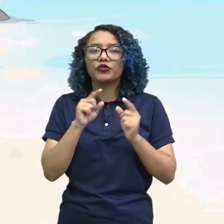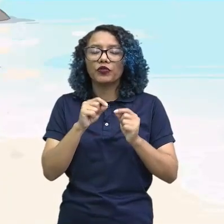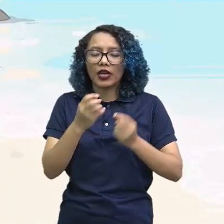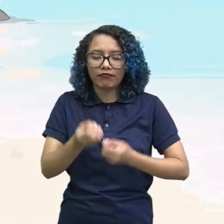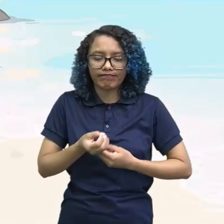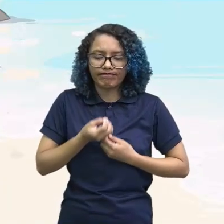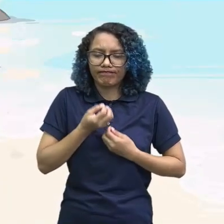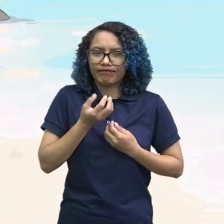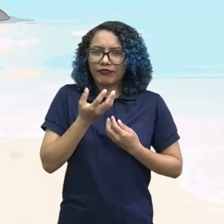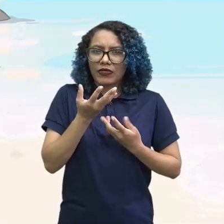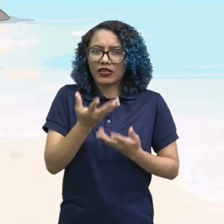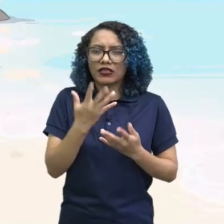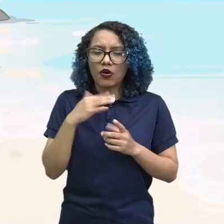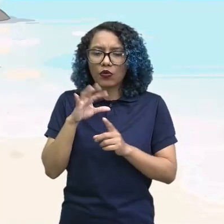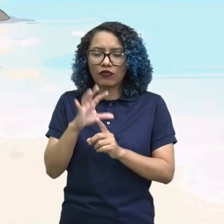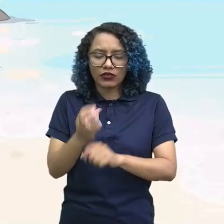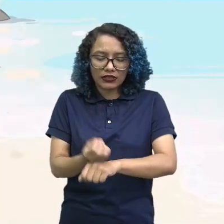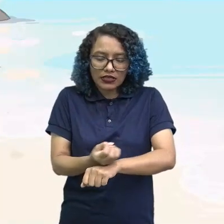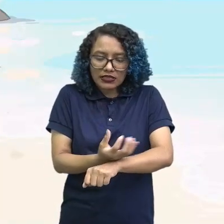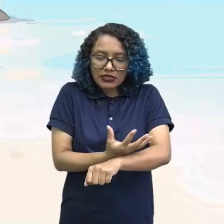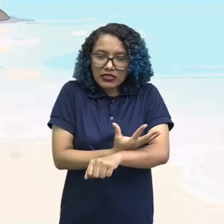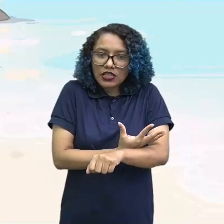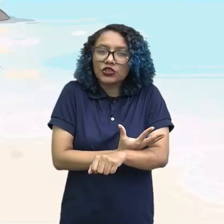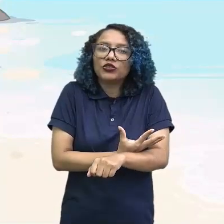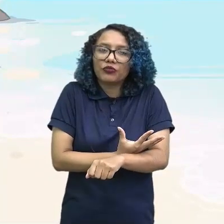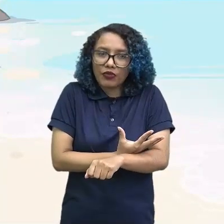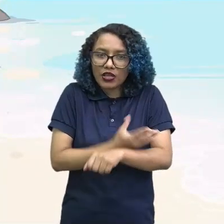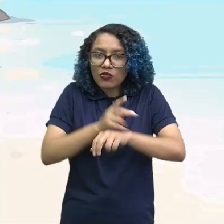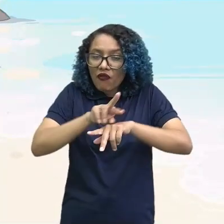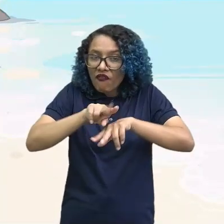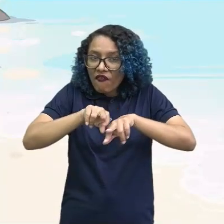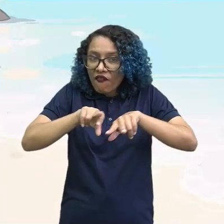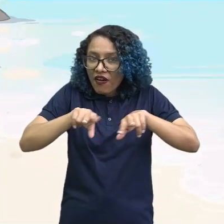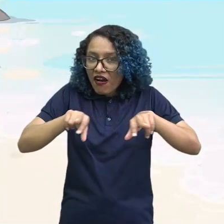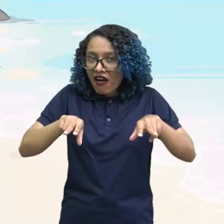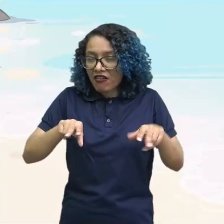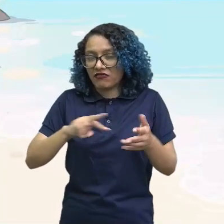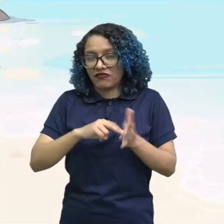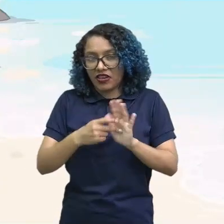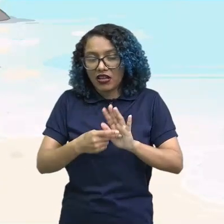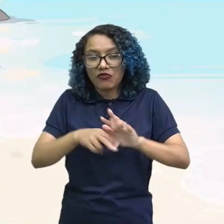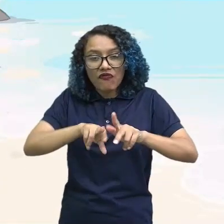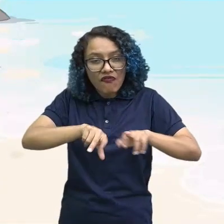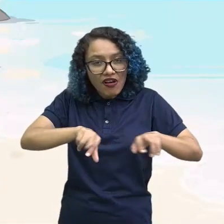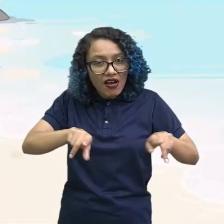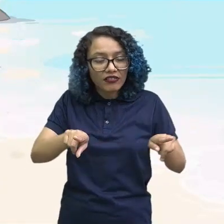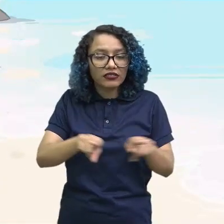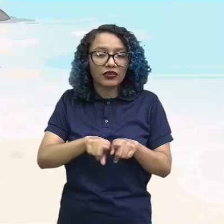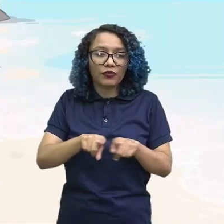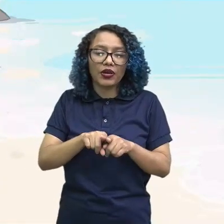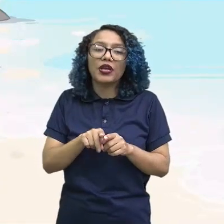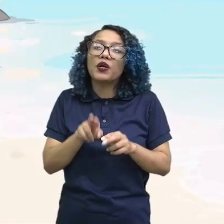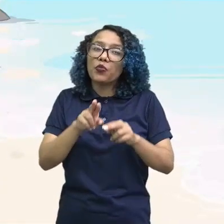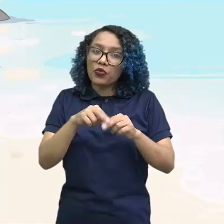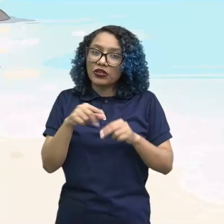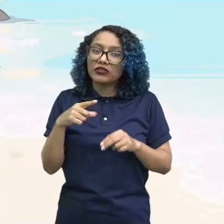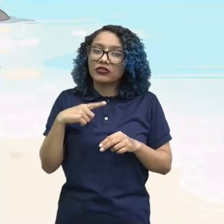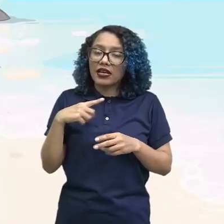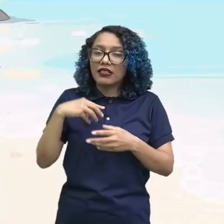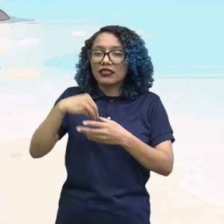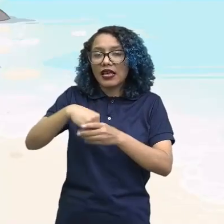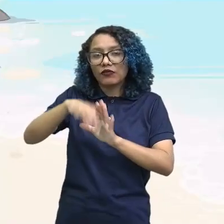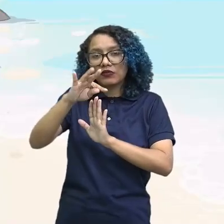despertar sentimentos, efeitos de sentidos diversos. Ok? Por isso que elas estão presentes exatamente em